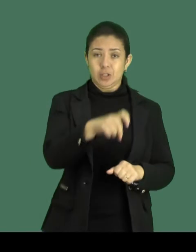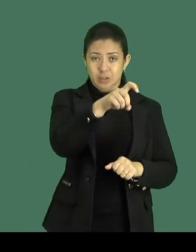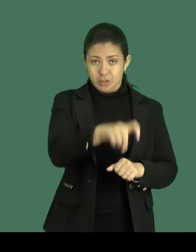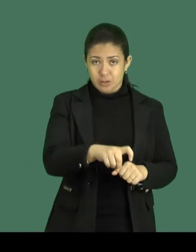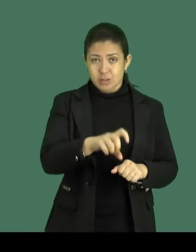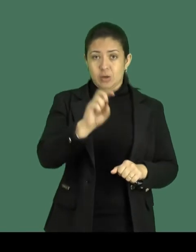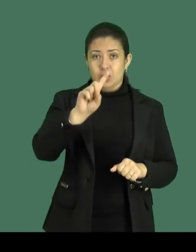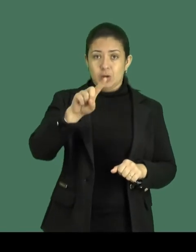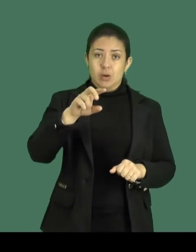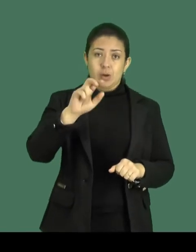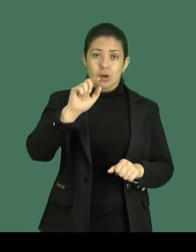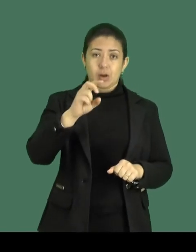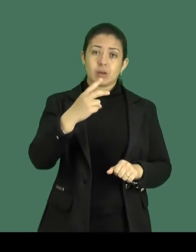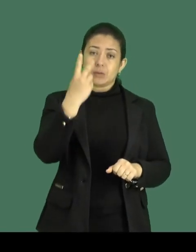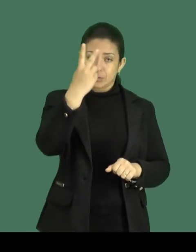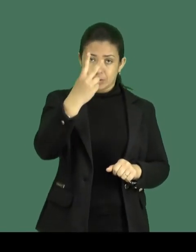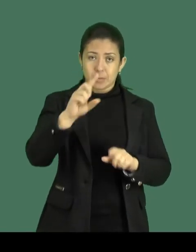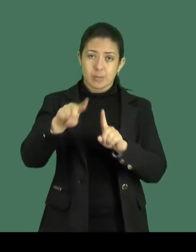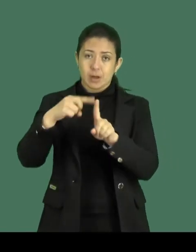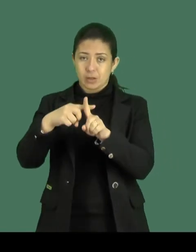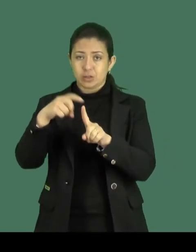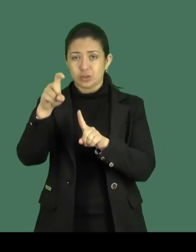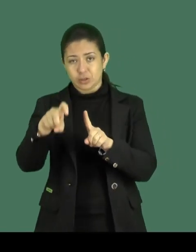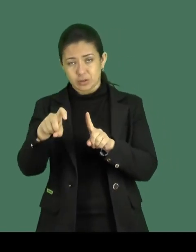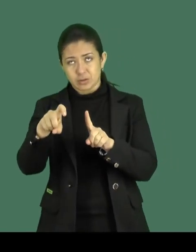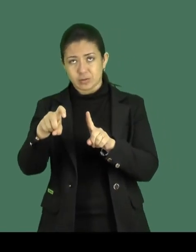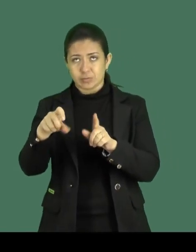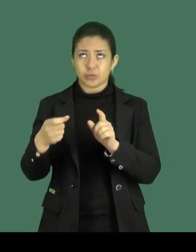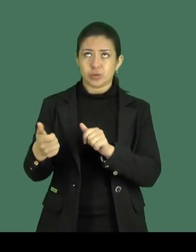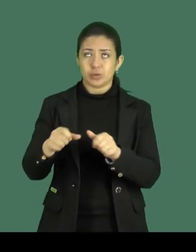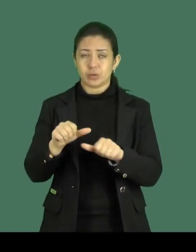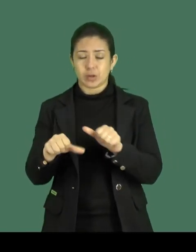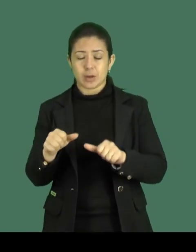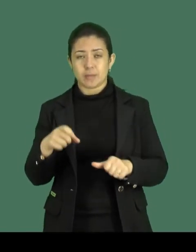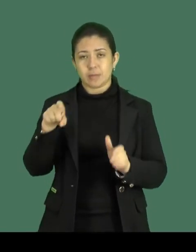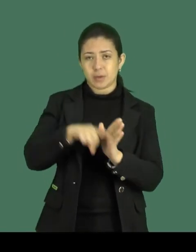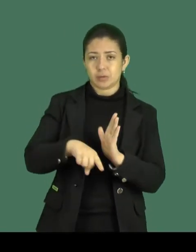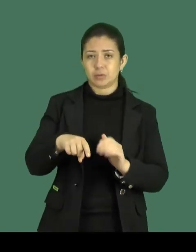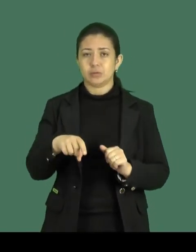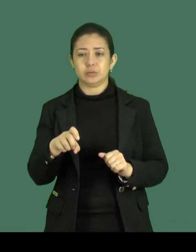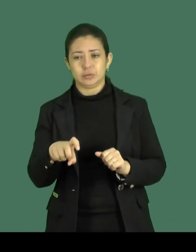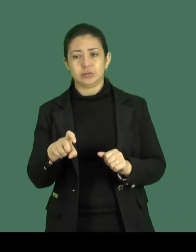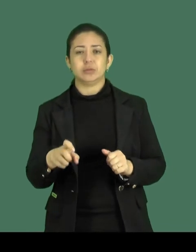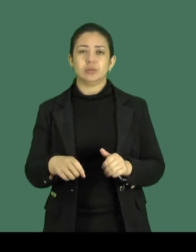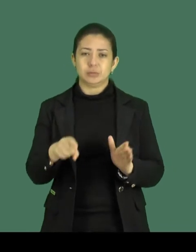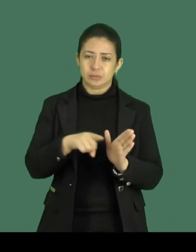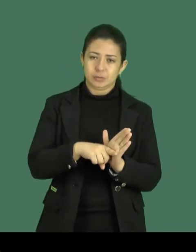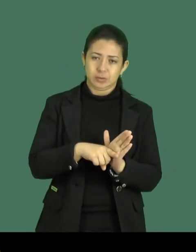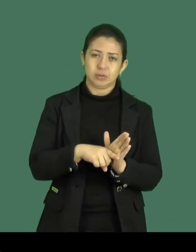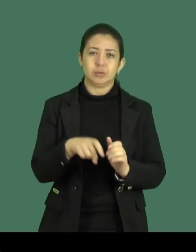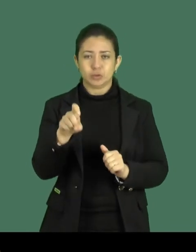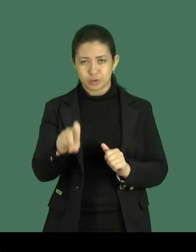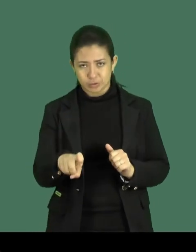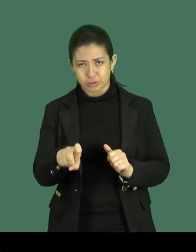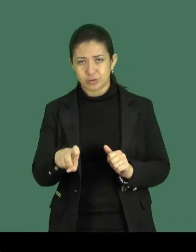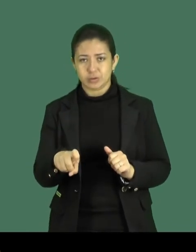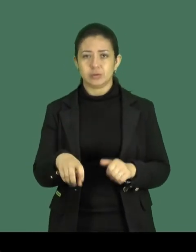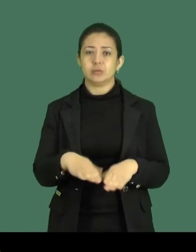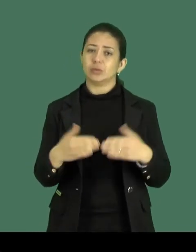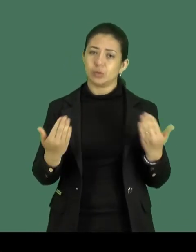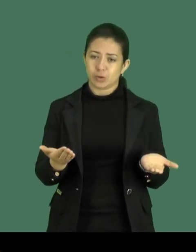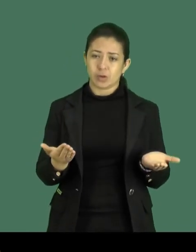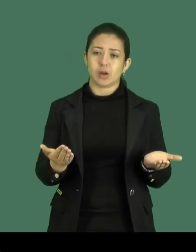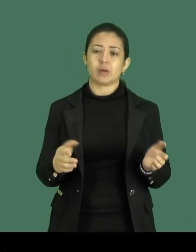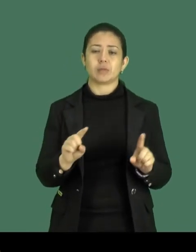quadrado, mais x fica menos x, mais 2 fica menos 2, igual a zero. E aí, para resolver a equação do